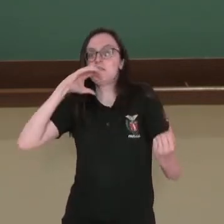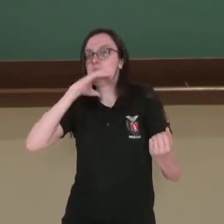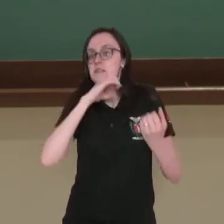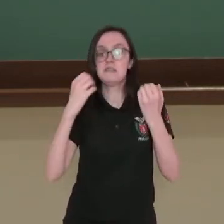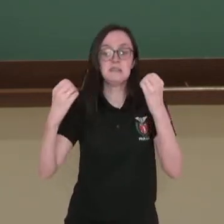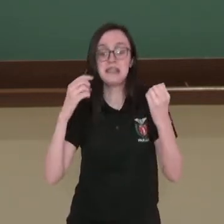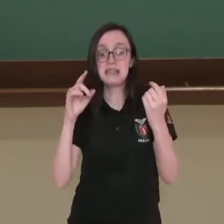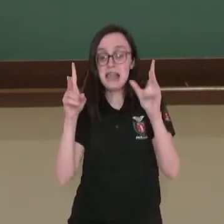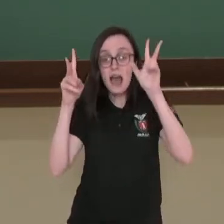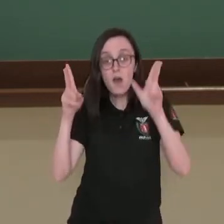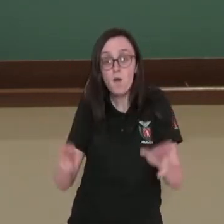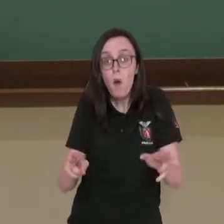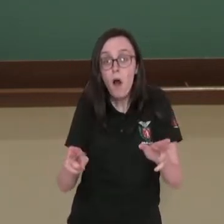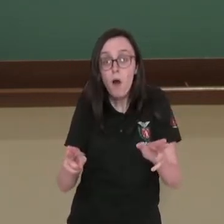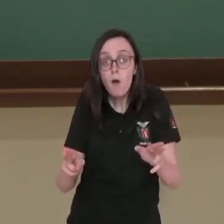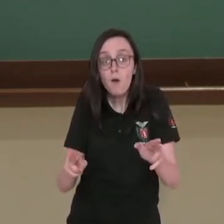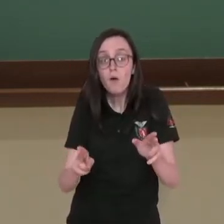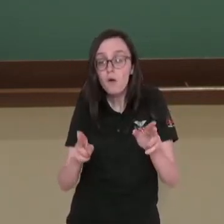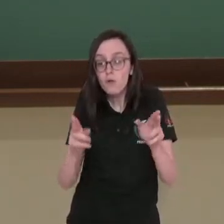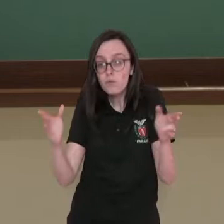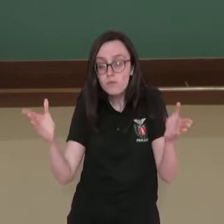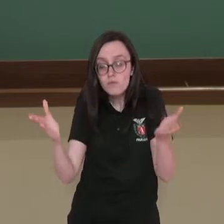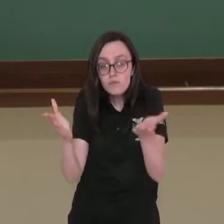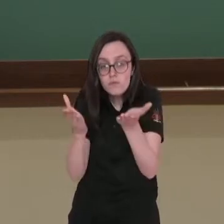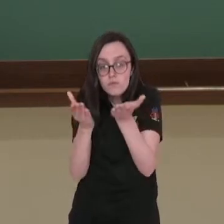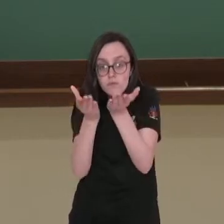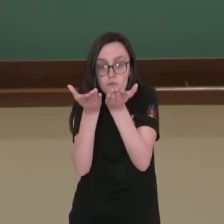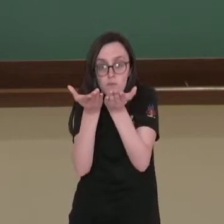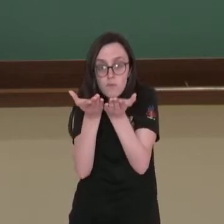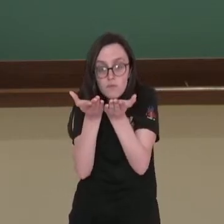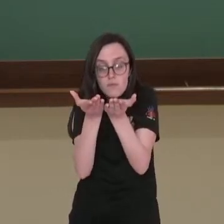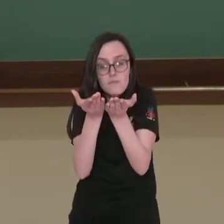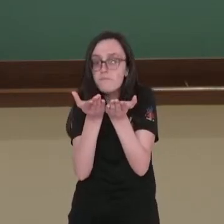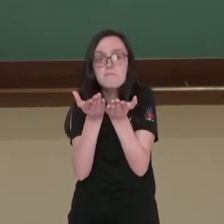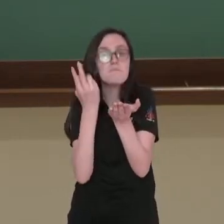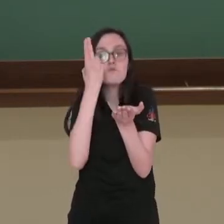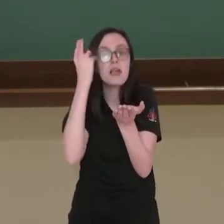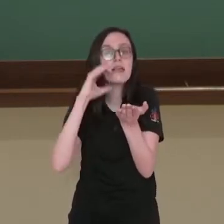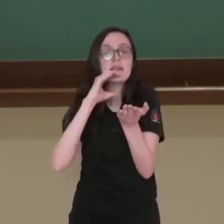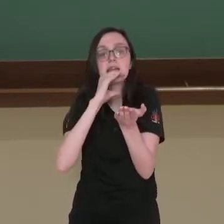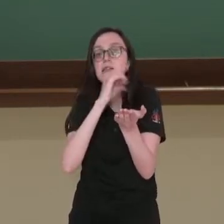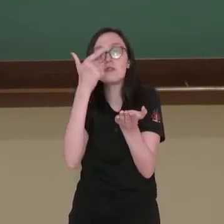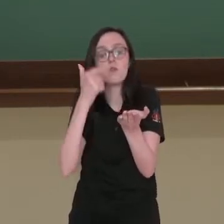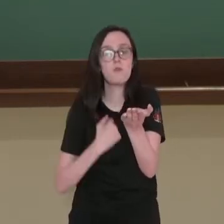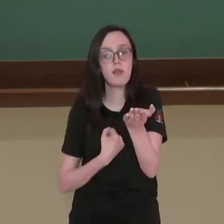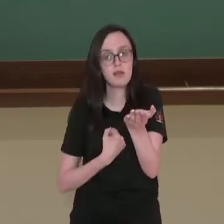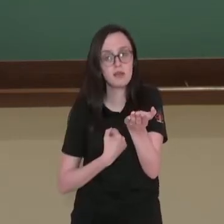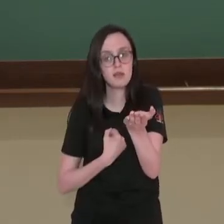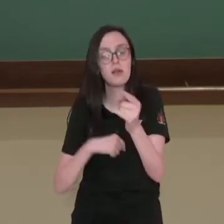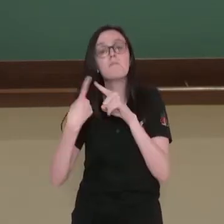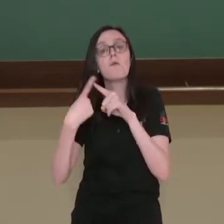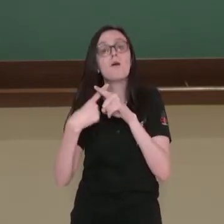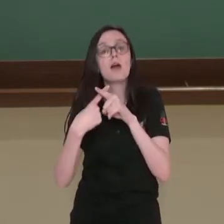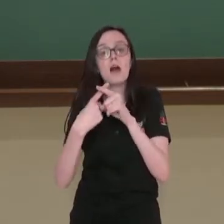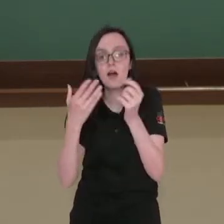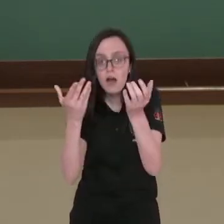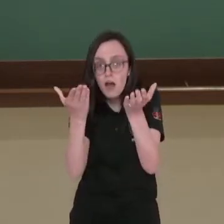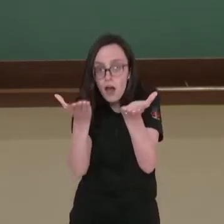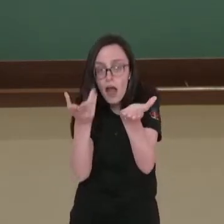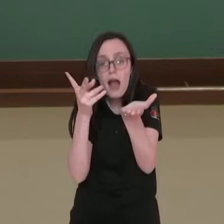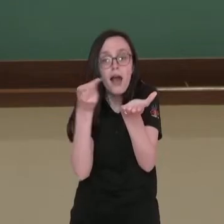estiverem com a mesma temperatura e se eu colocar elas lado a lado, eu não tenho calor, porque elas estão com a